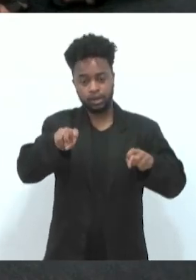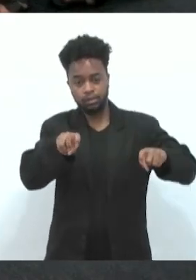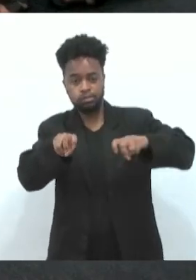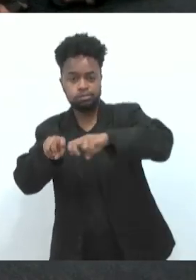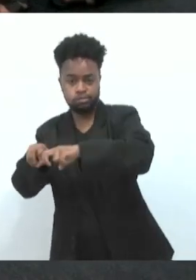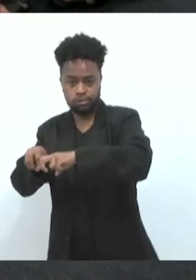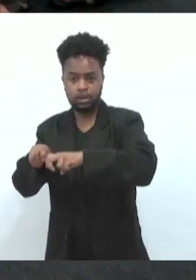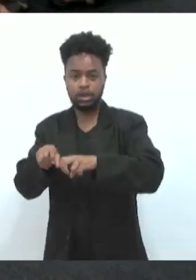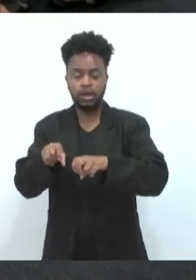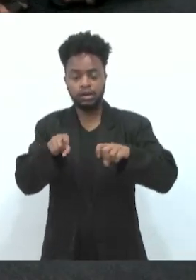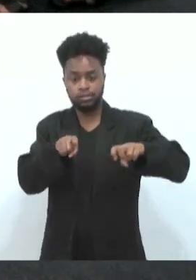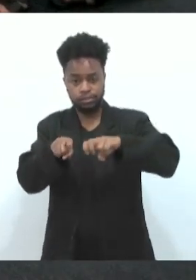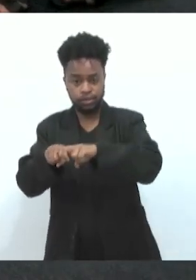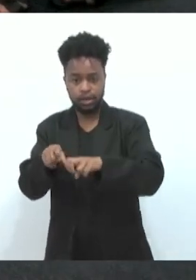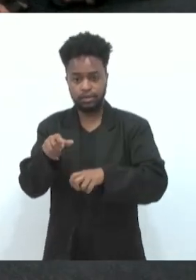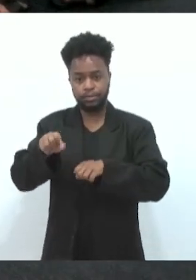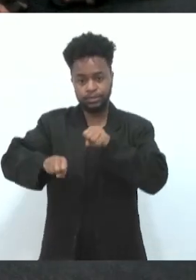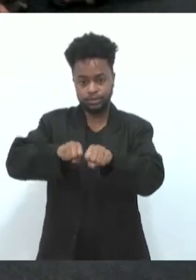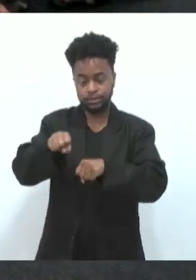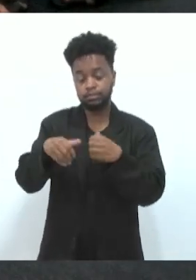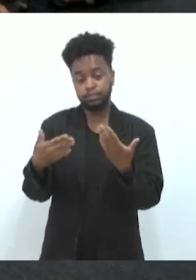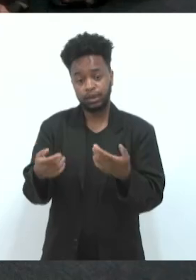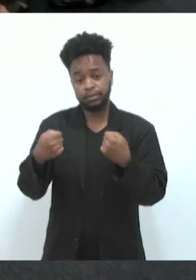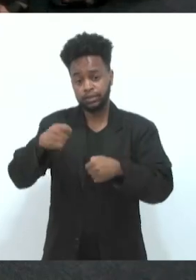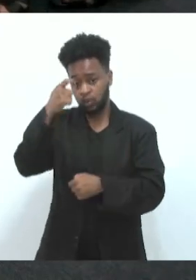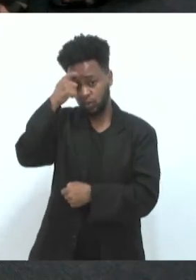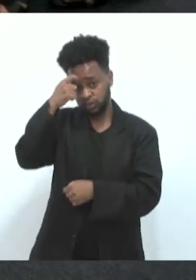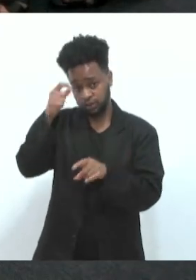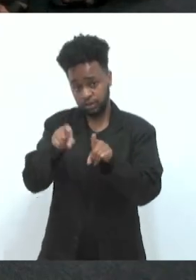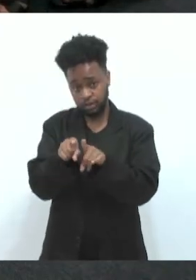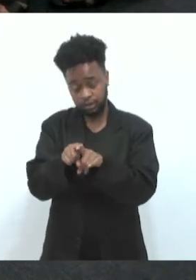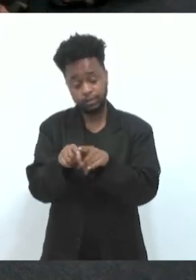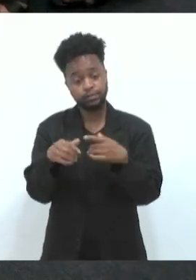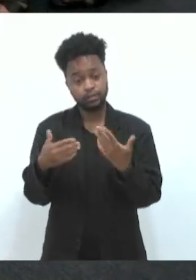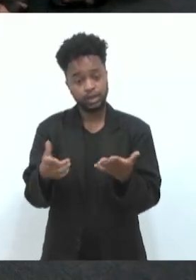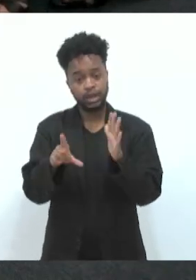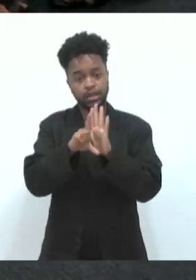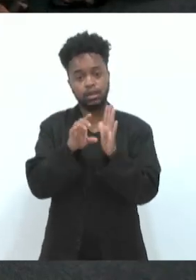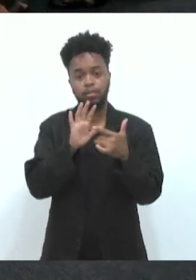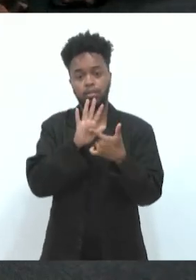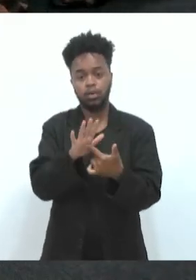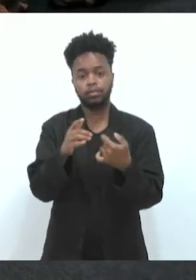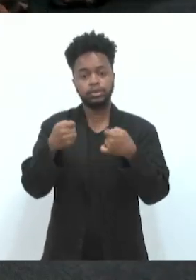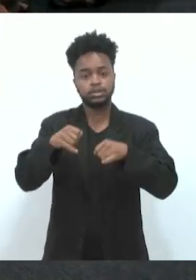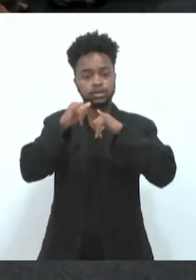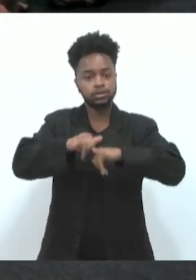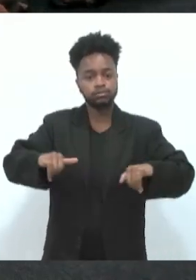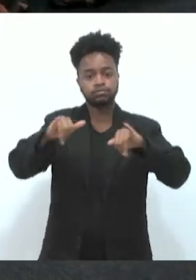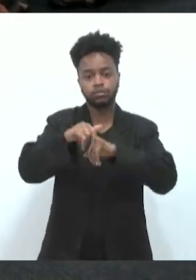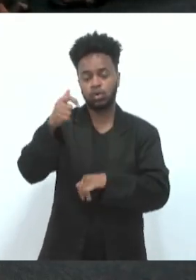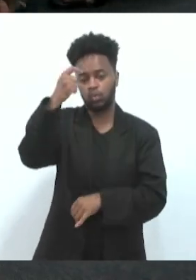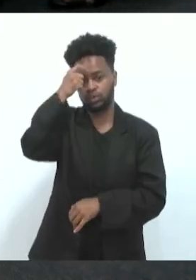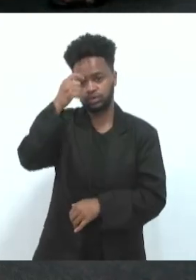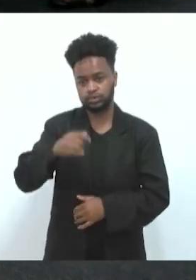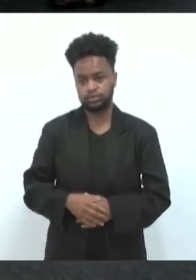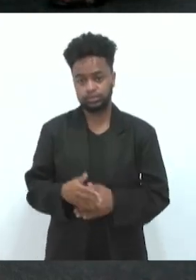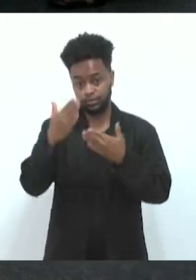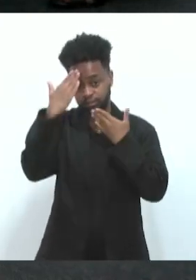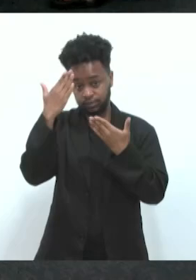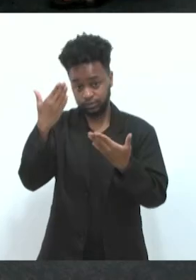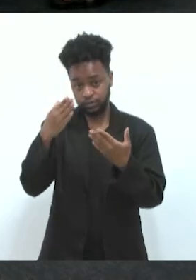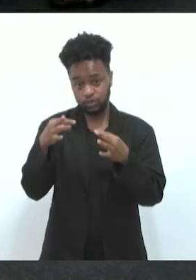ciclista. Então, tem que ter uma conscientização também, e a lei também fala de campanhas de conscientização.